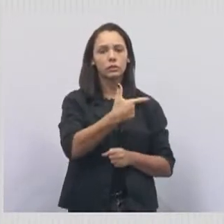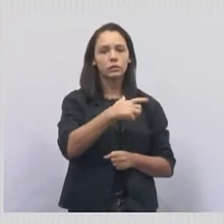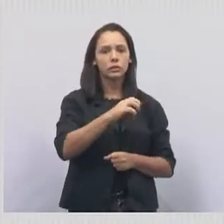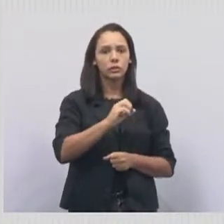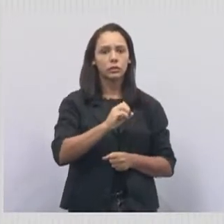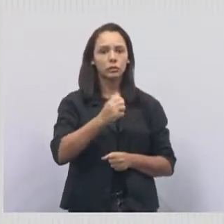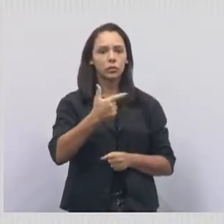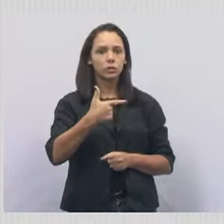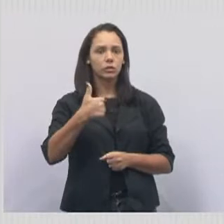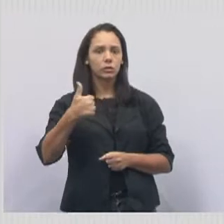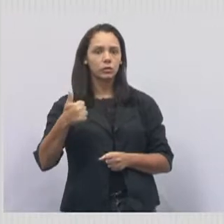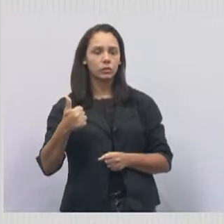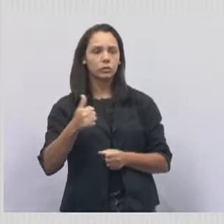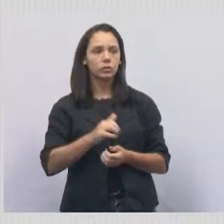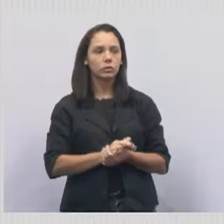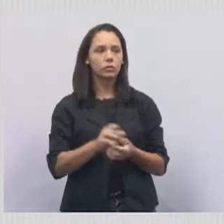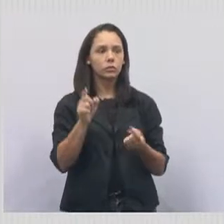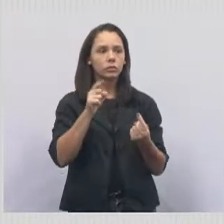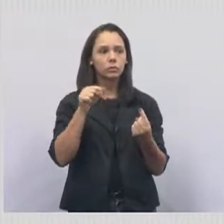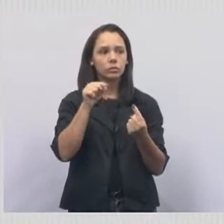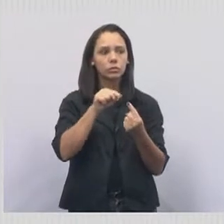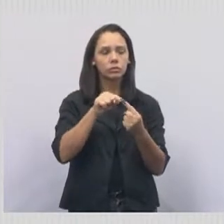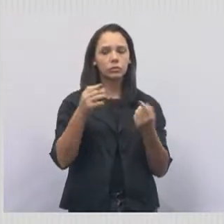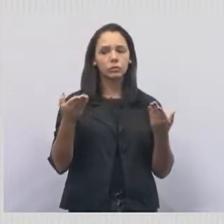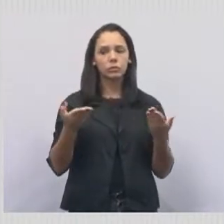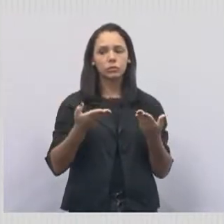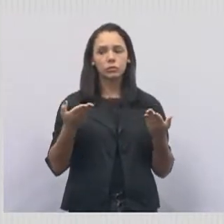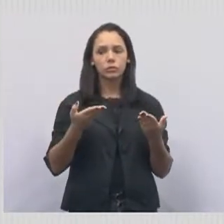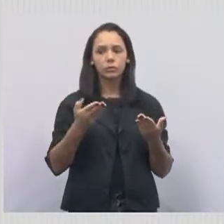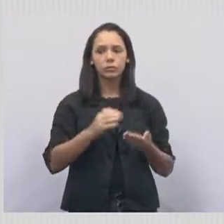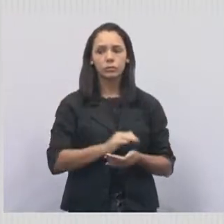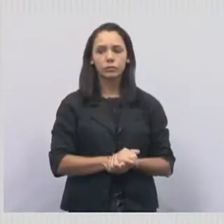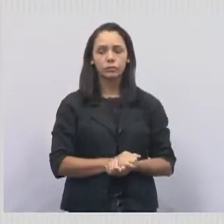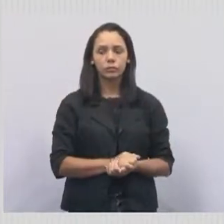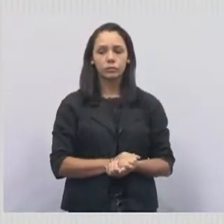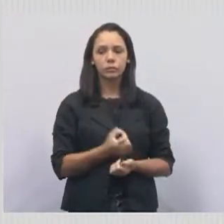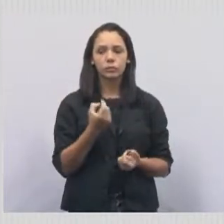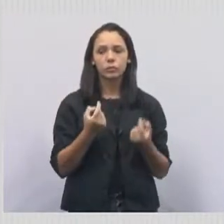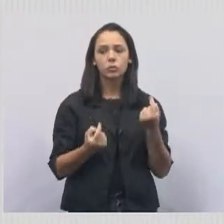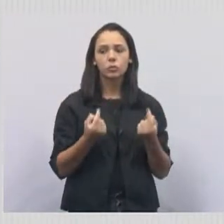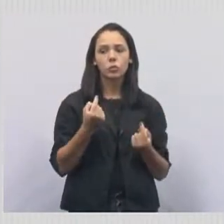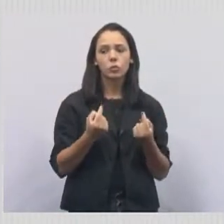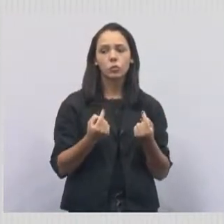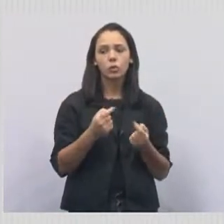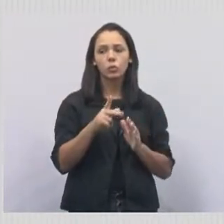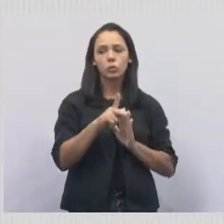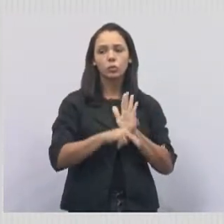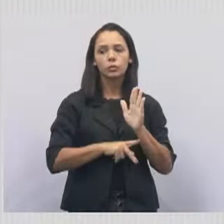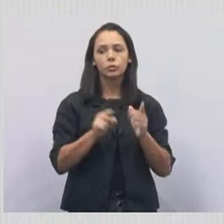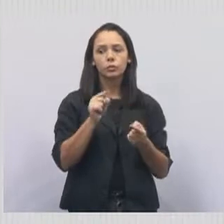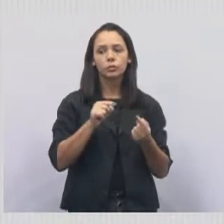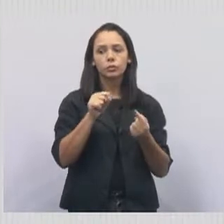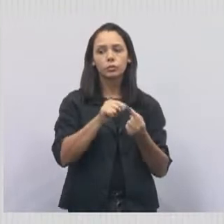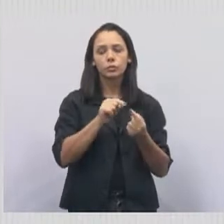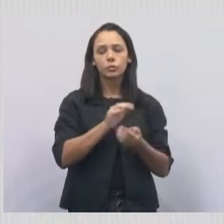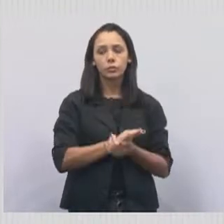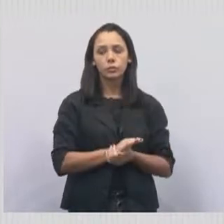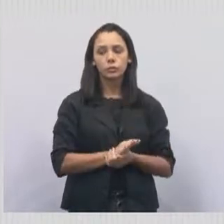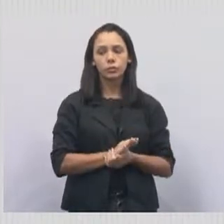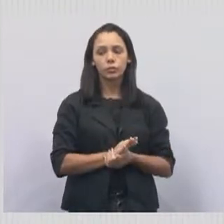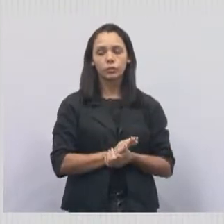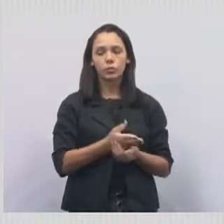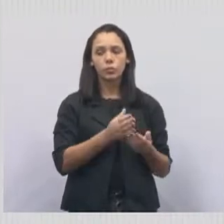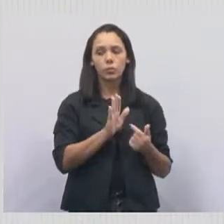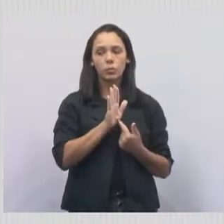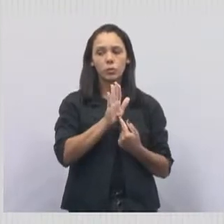os objetivos agora pode pôr o próximo Qual o objetivo desse projeto é trazer a população de